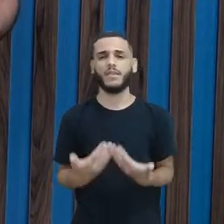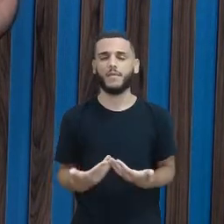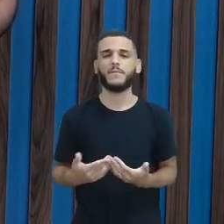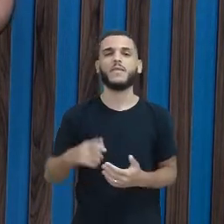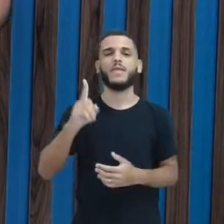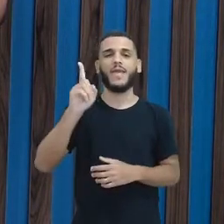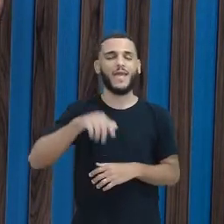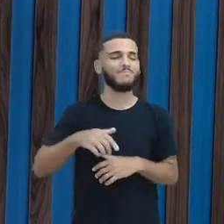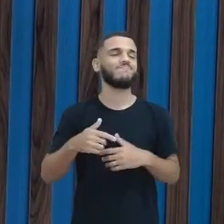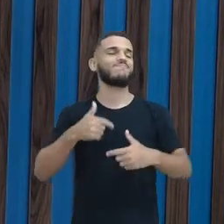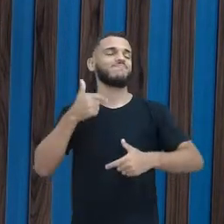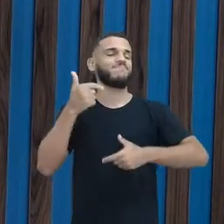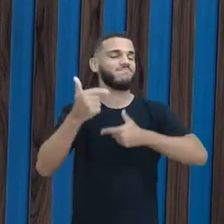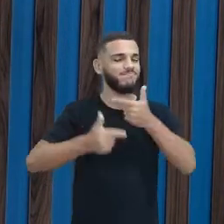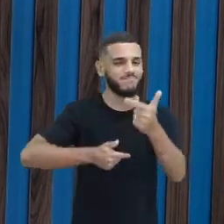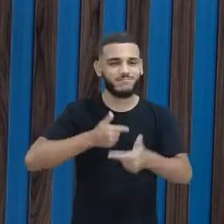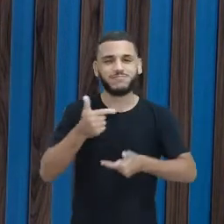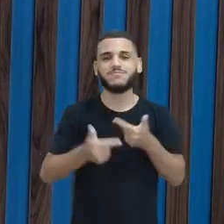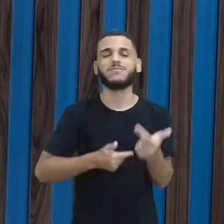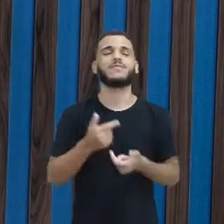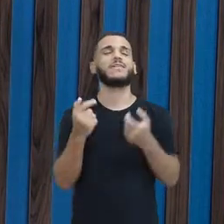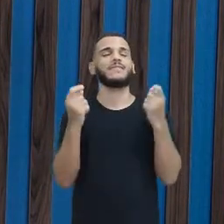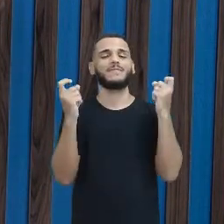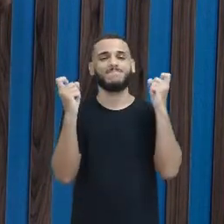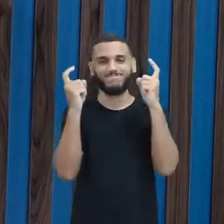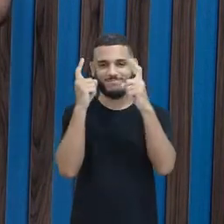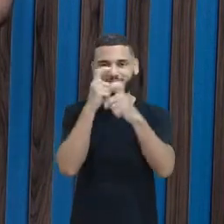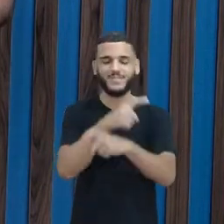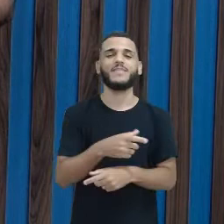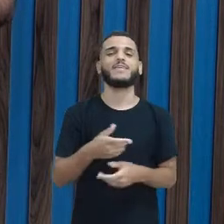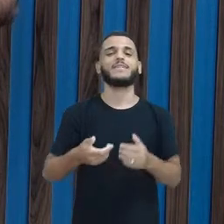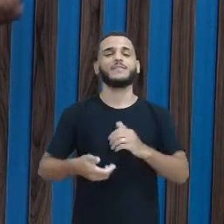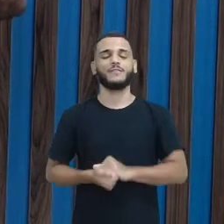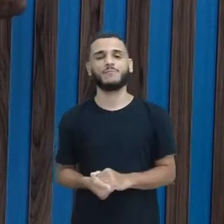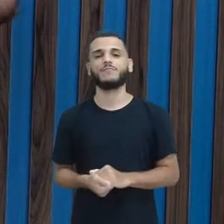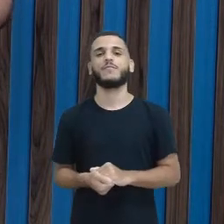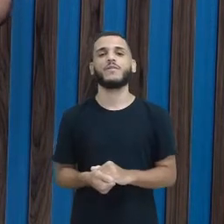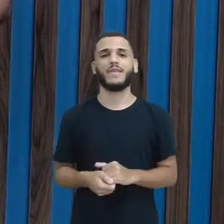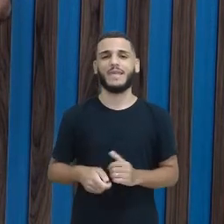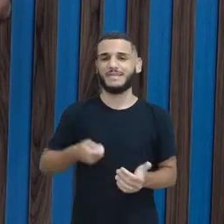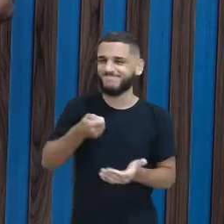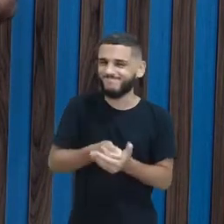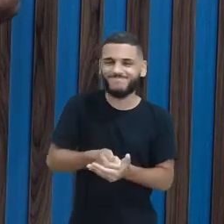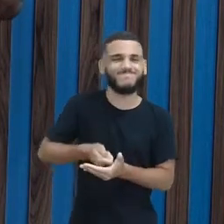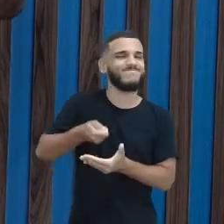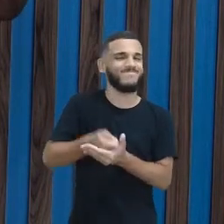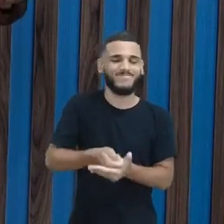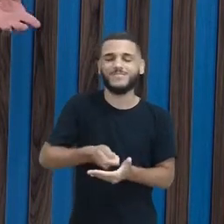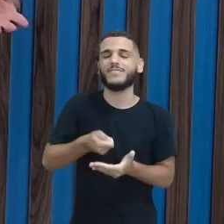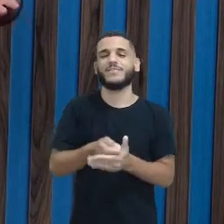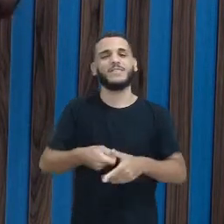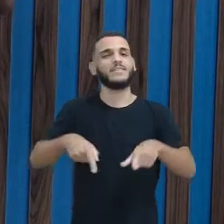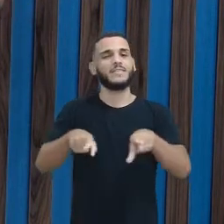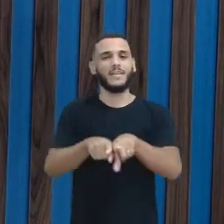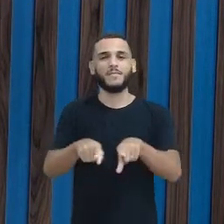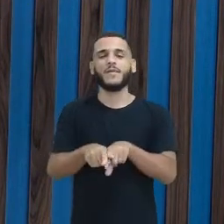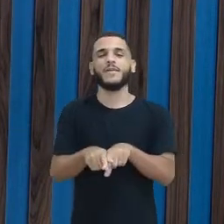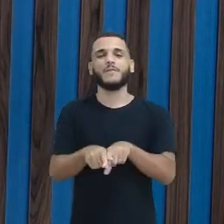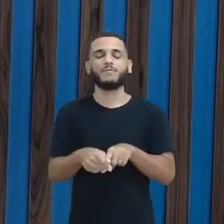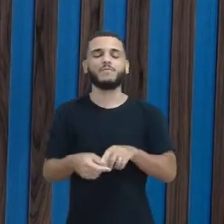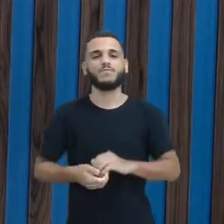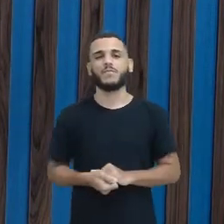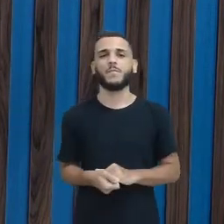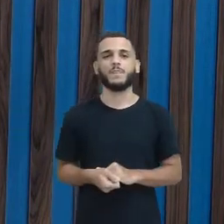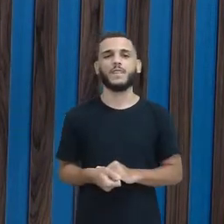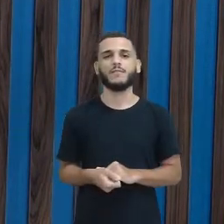uma jornada de trabalho muito grande, né, e muito rígida, né? E aqueles e aquelas, né,